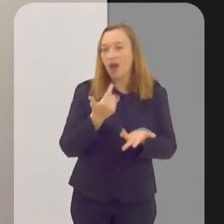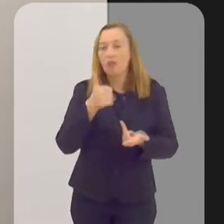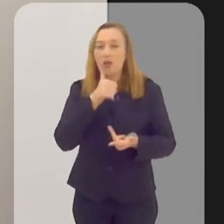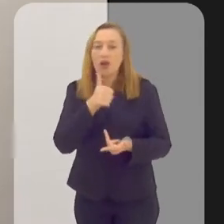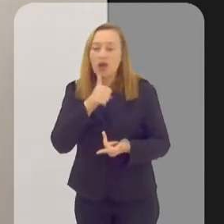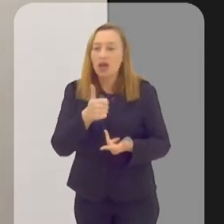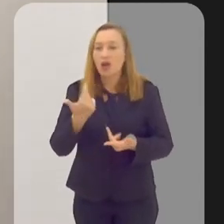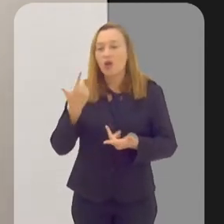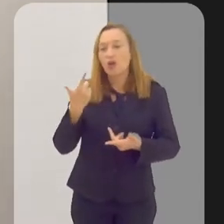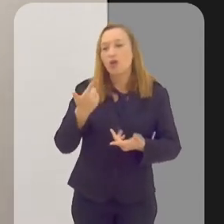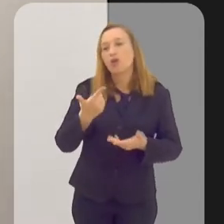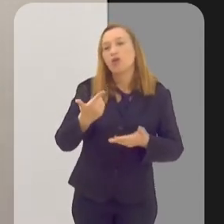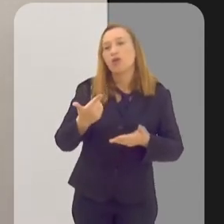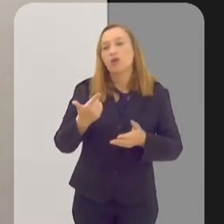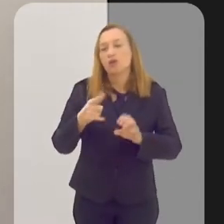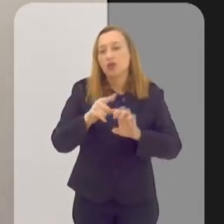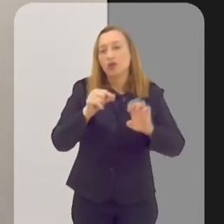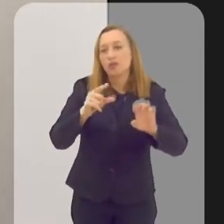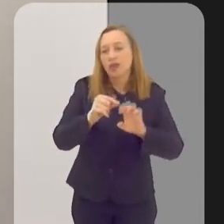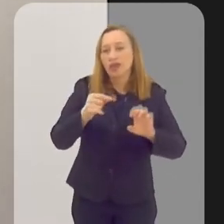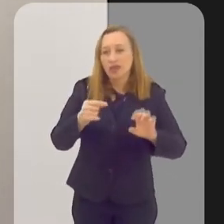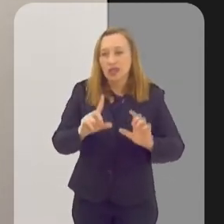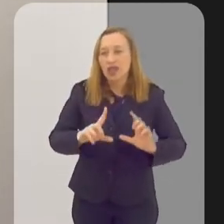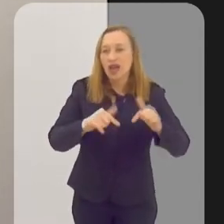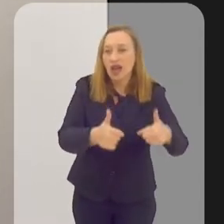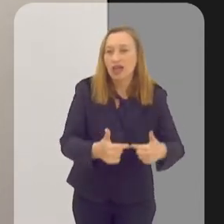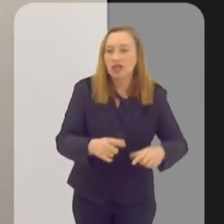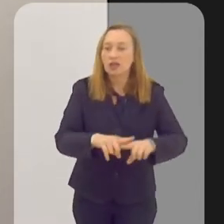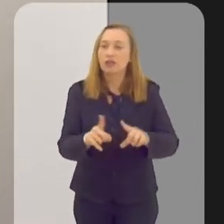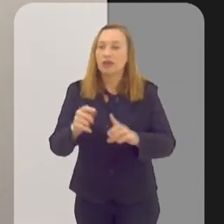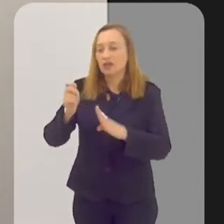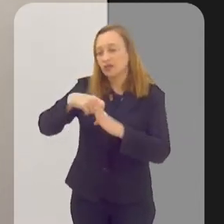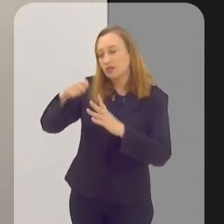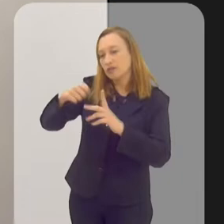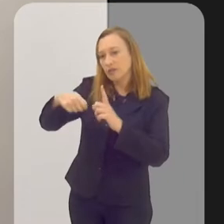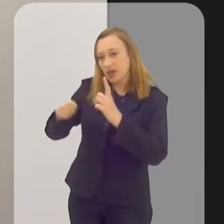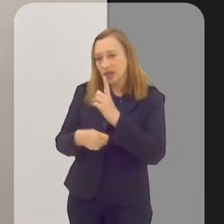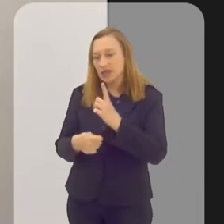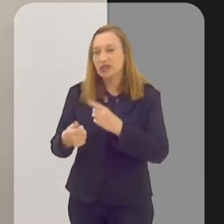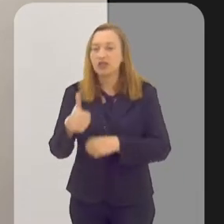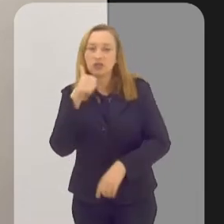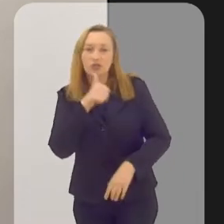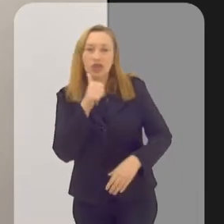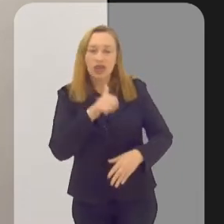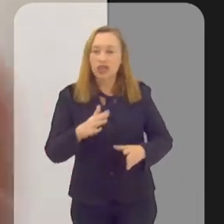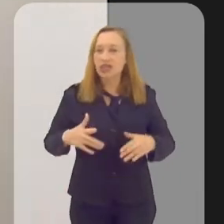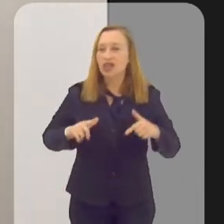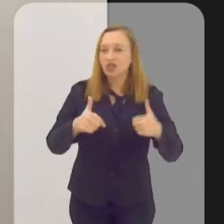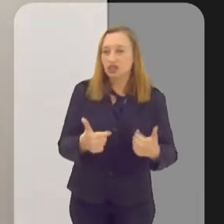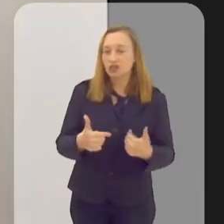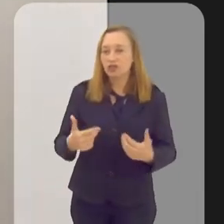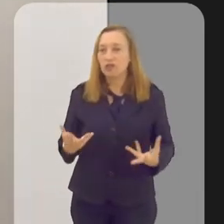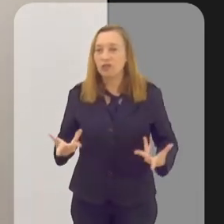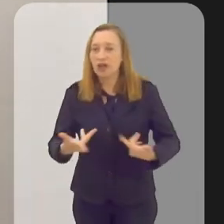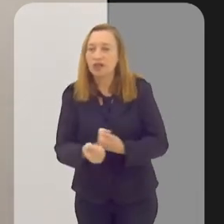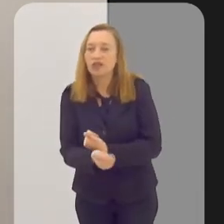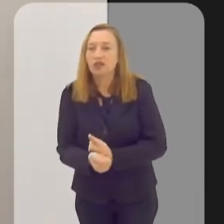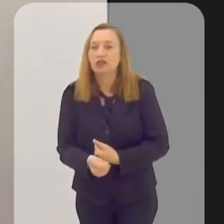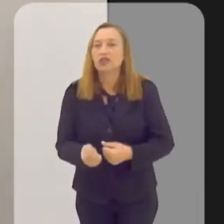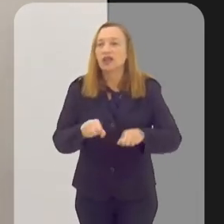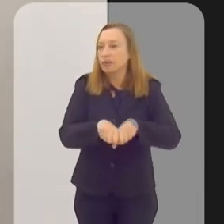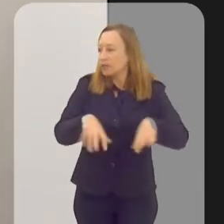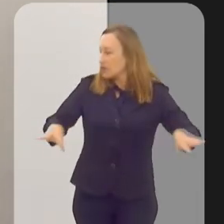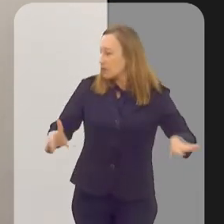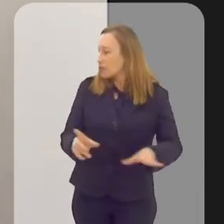onde a mulher costuma empreender, mas também a quantidade de MEIs abertos por mulheres foi uma coisa assim, surpreendente.